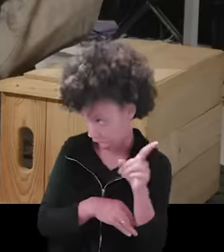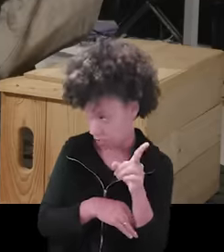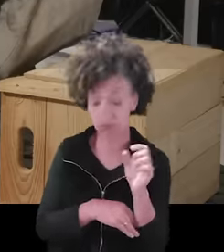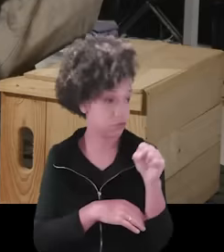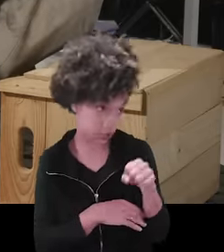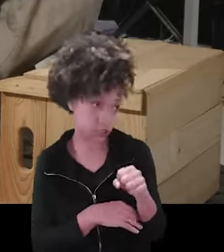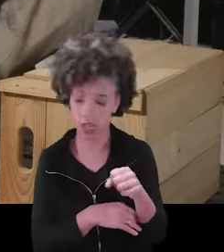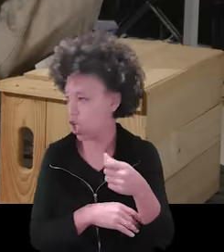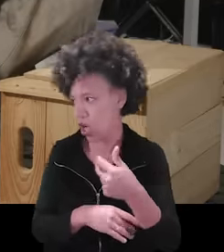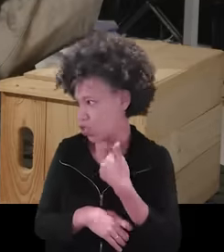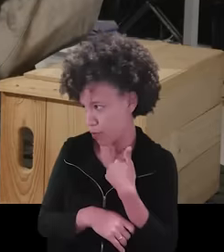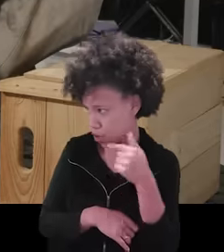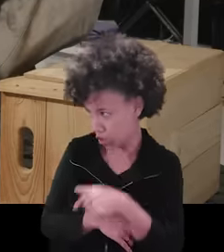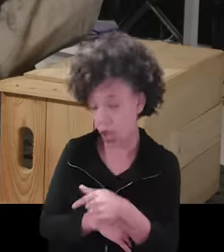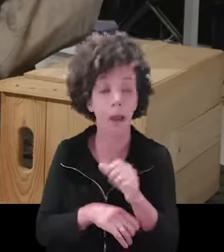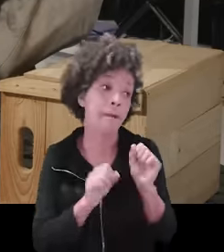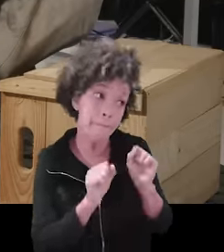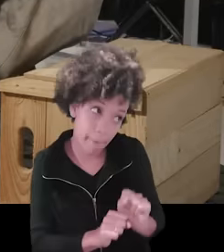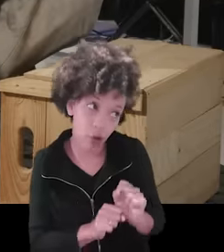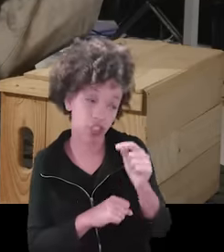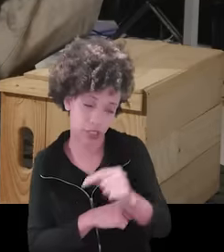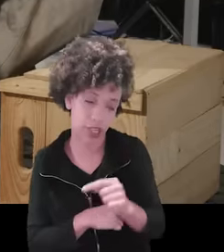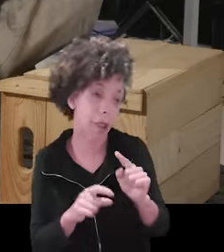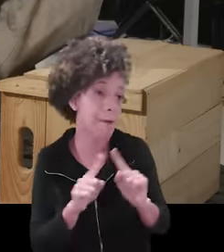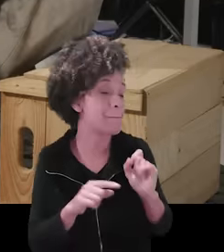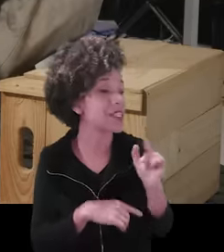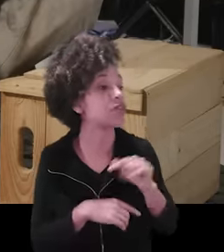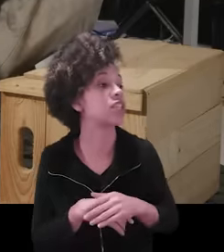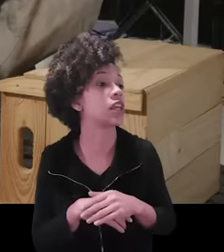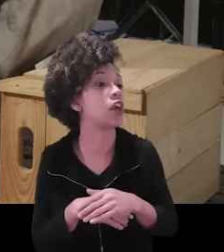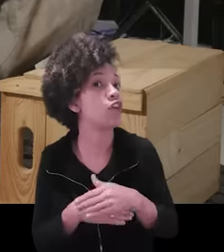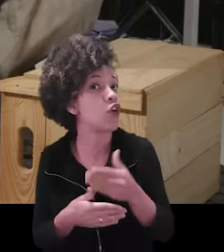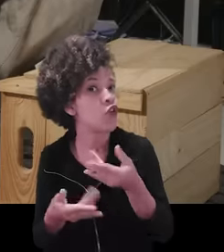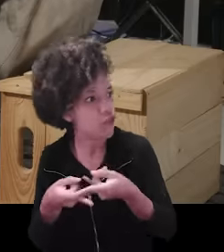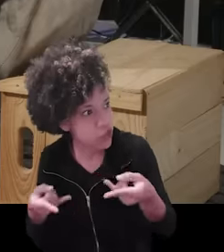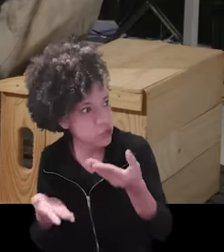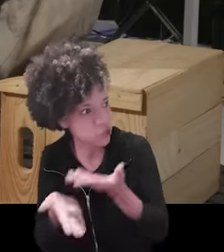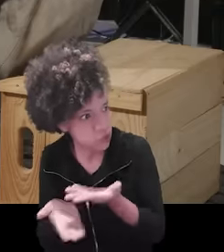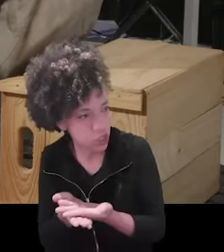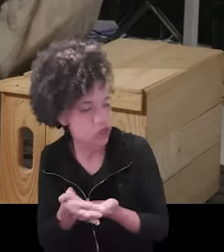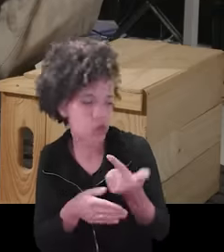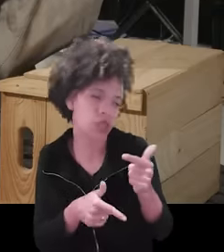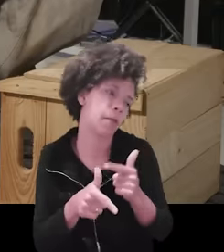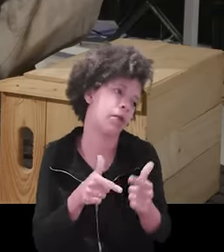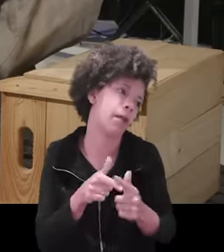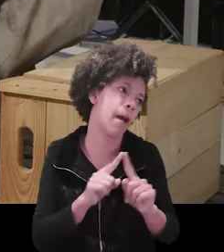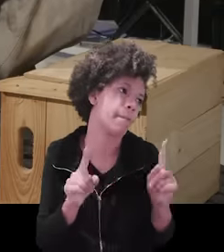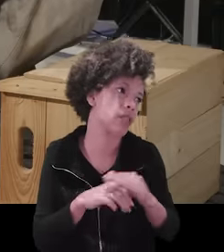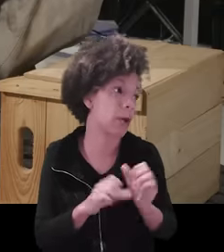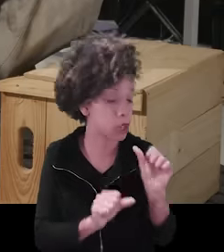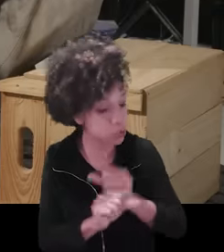lá vai fazer o estudante daqui você pode você pode fazer se você for com os estudante daqui para lá não tem problema